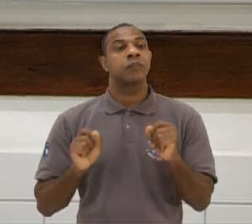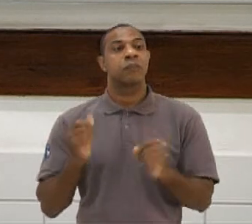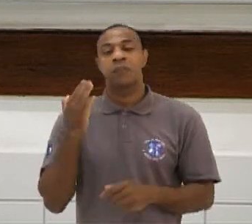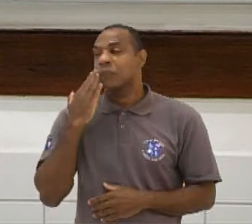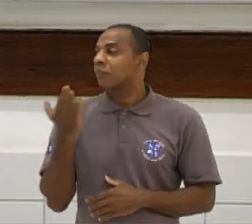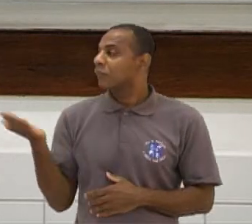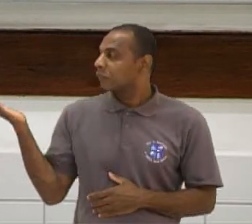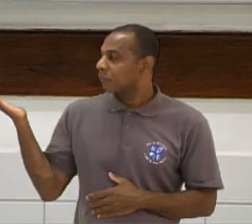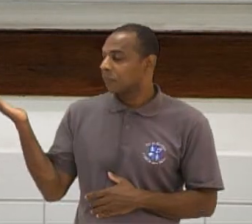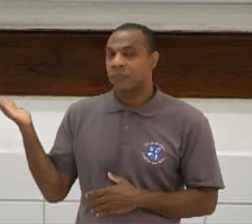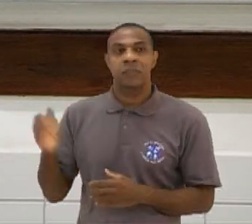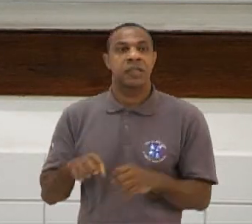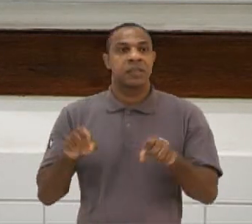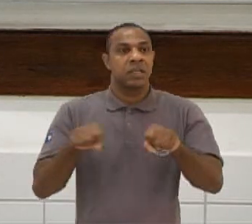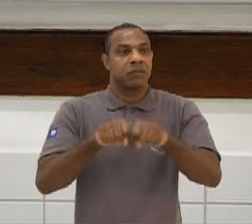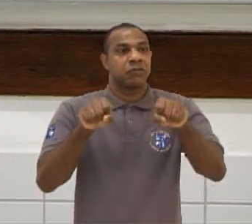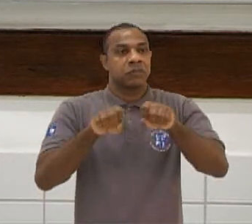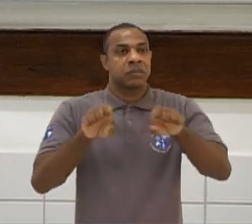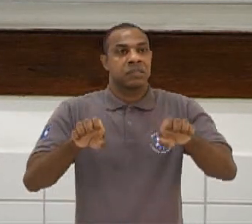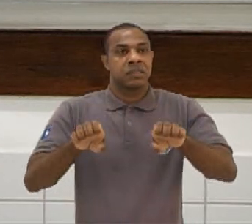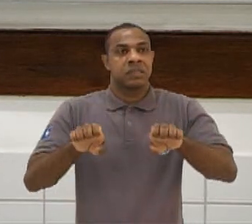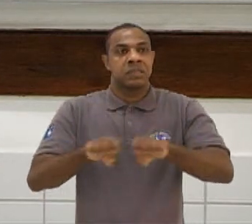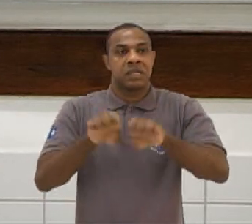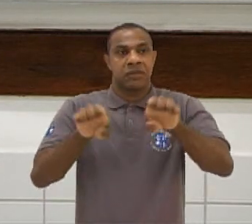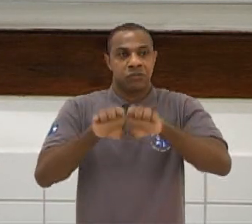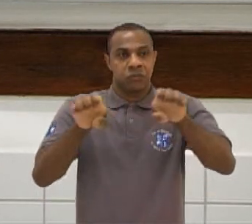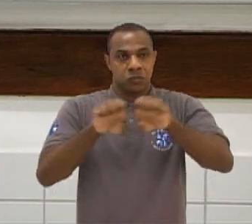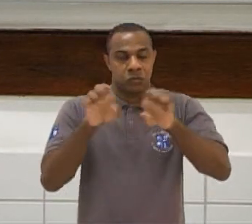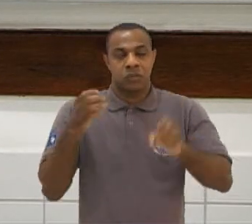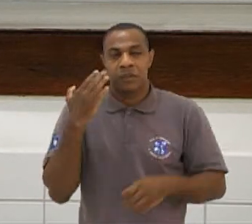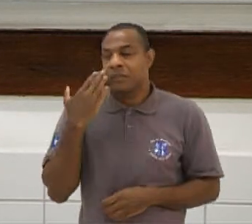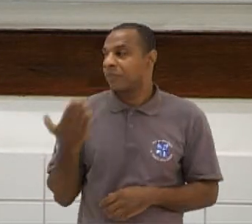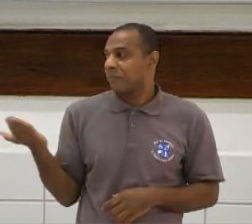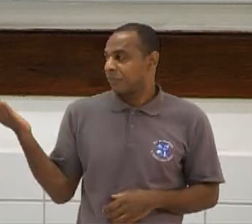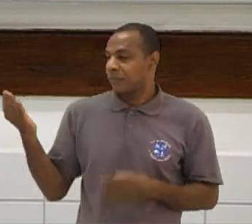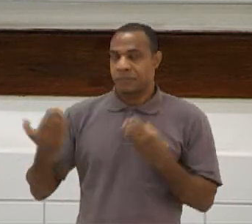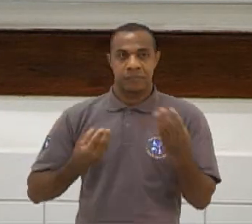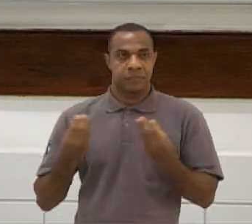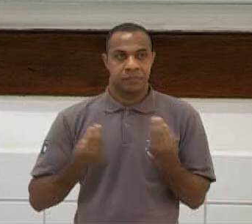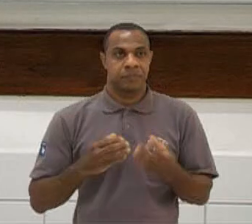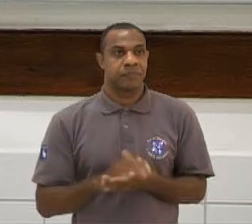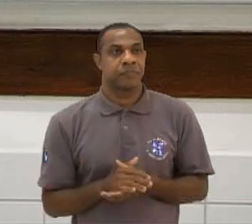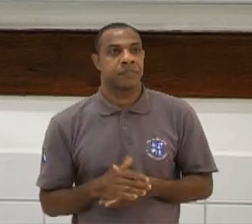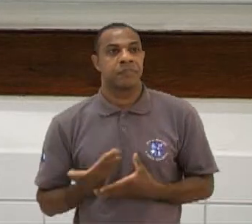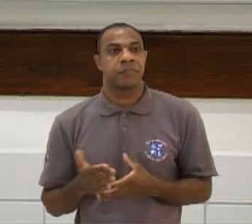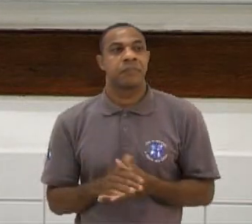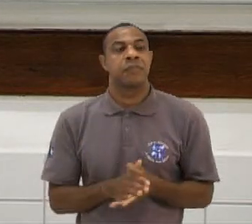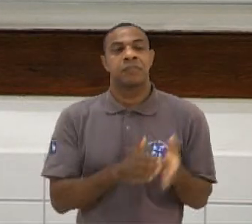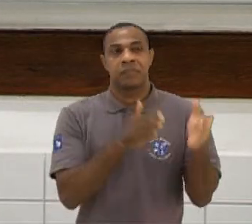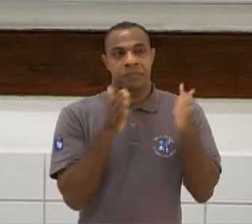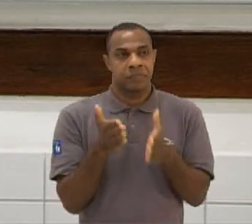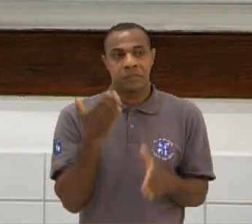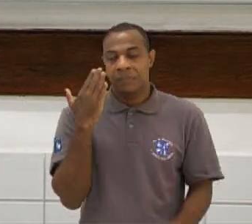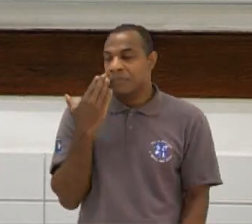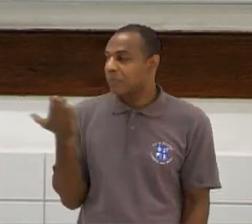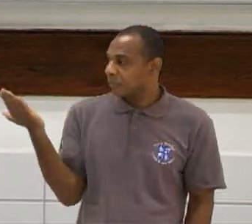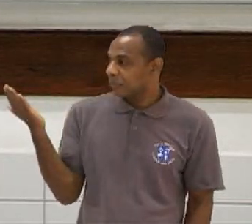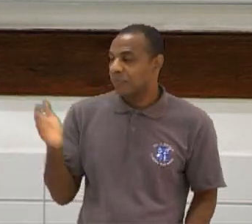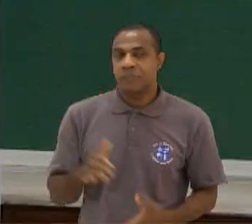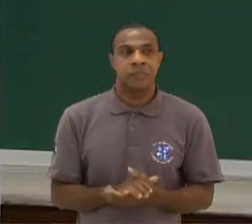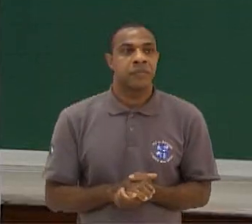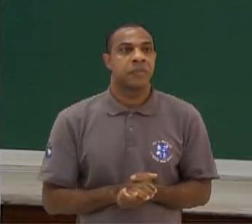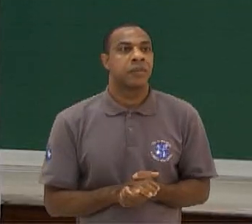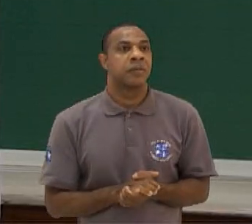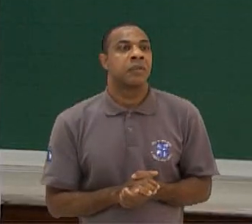da estrutura presente nos ruminantes, que é diferente da estrutura presente nos demais mamíferos. Analise aqui comigo essa imagem mostrando o estômago de um